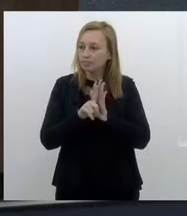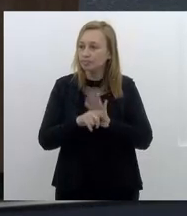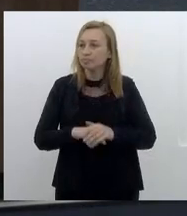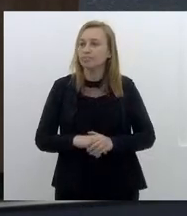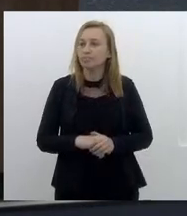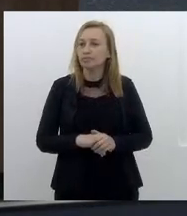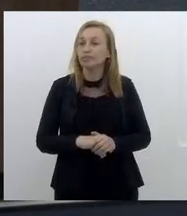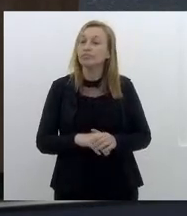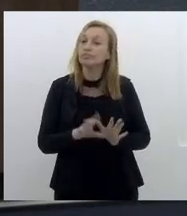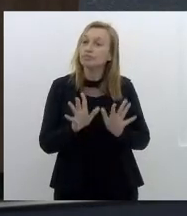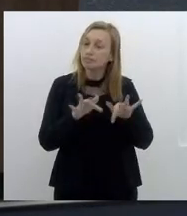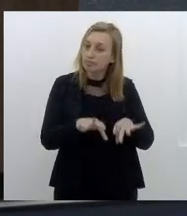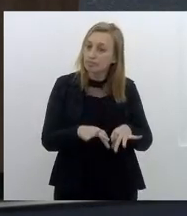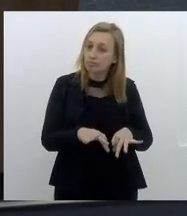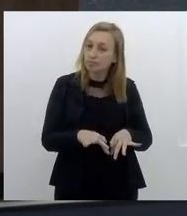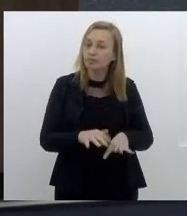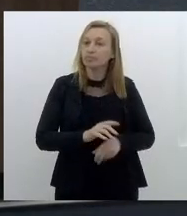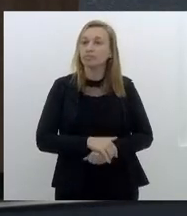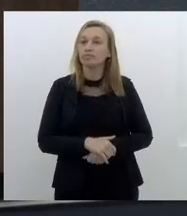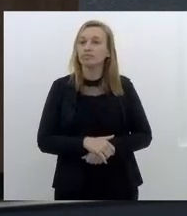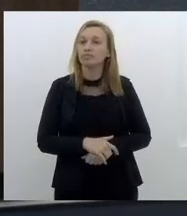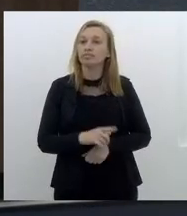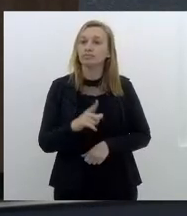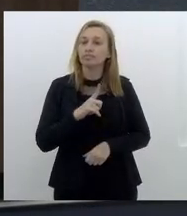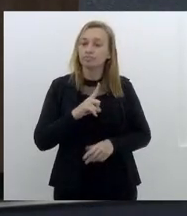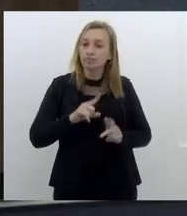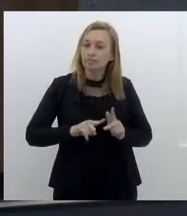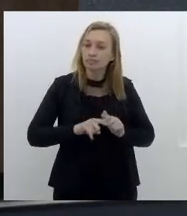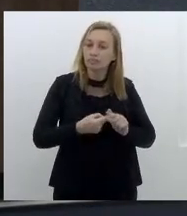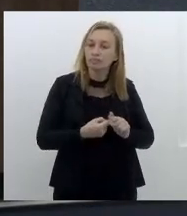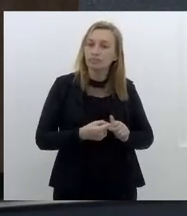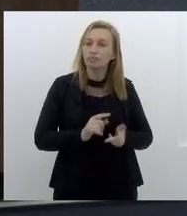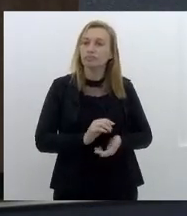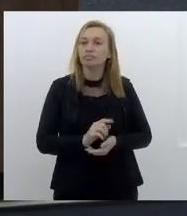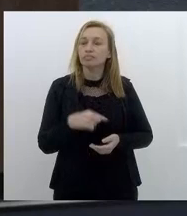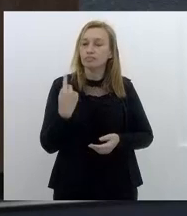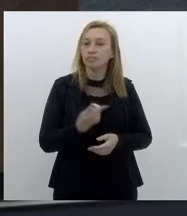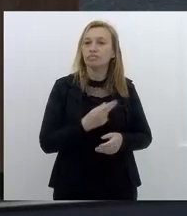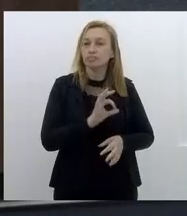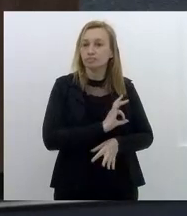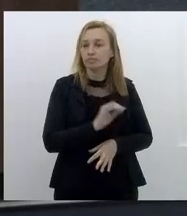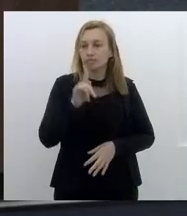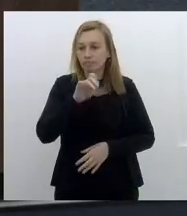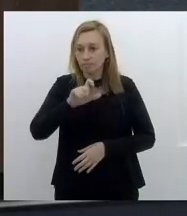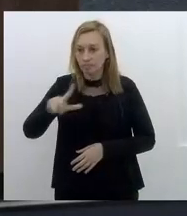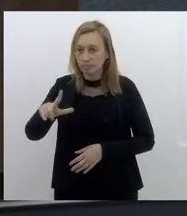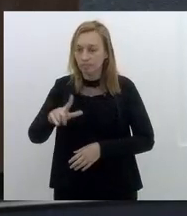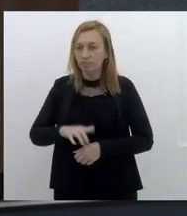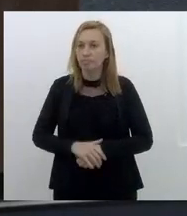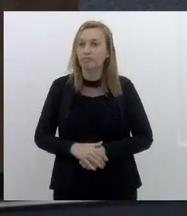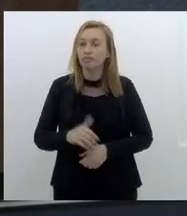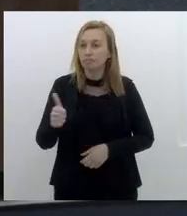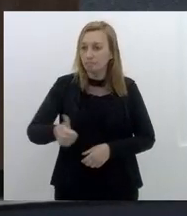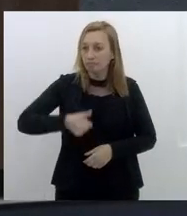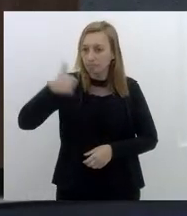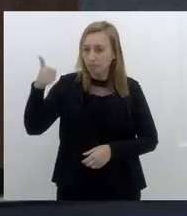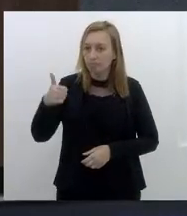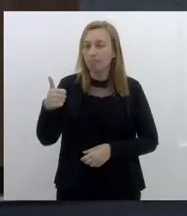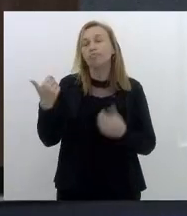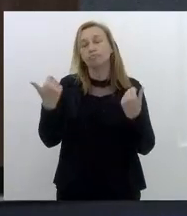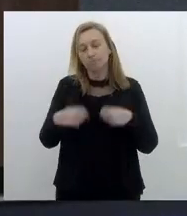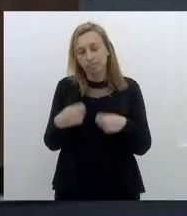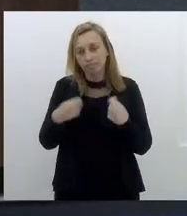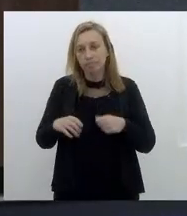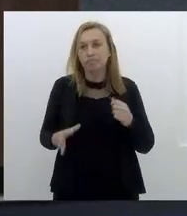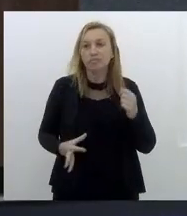para enfim obter mos a regulamentação da nossa polícia penal tão necessária